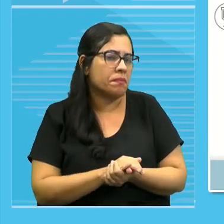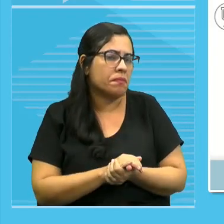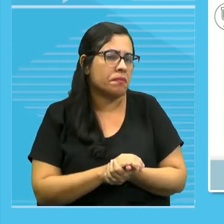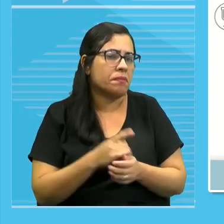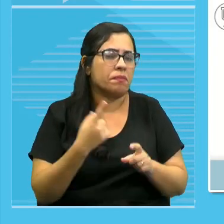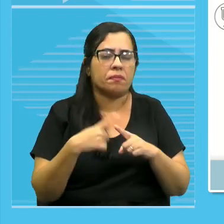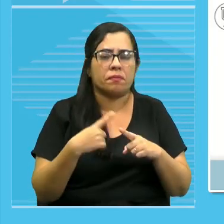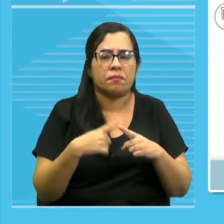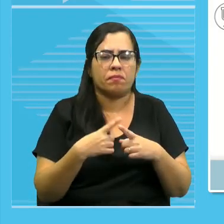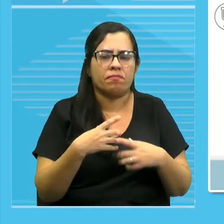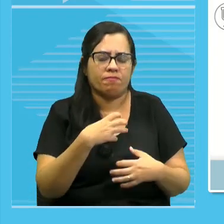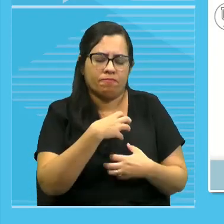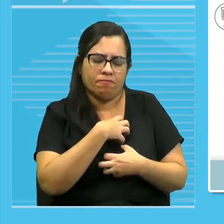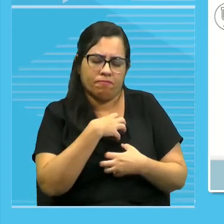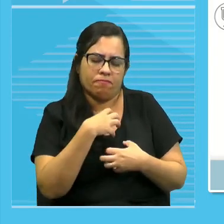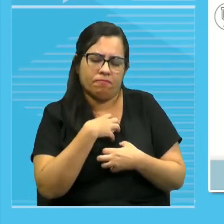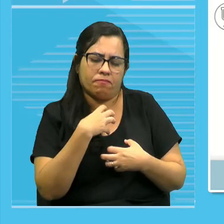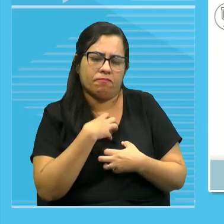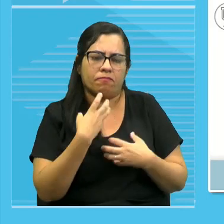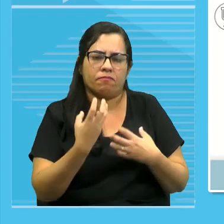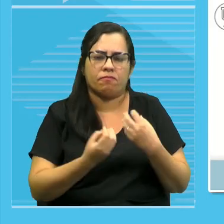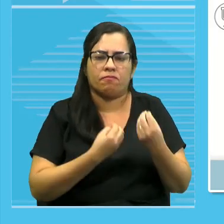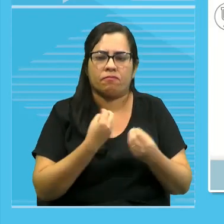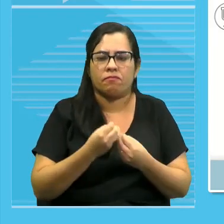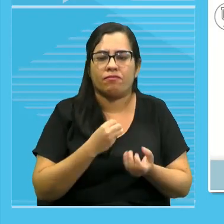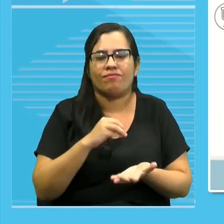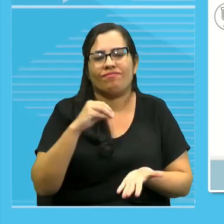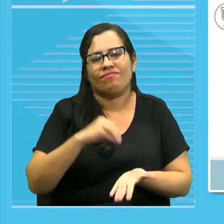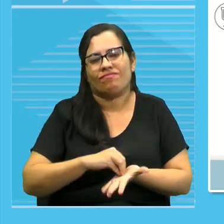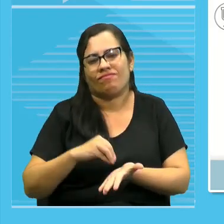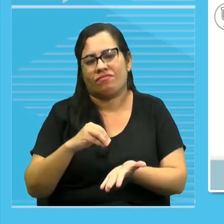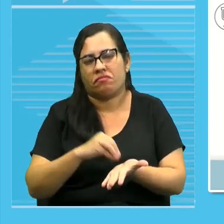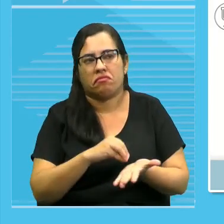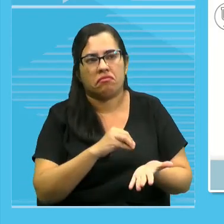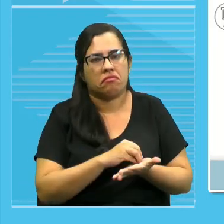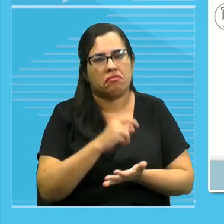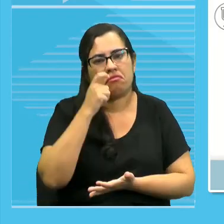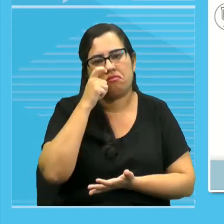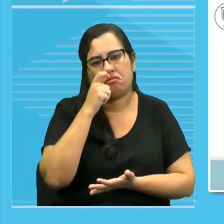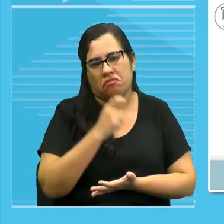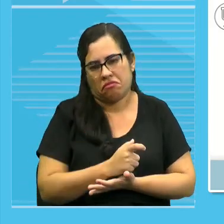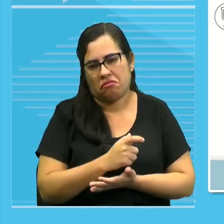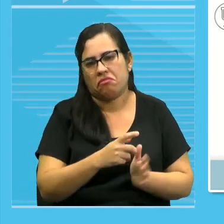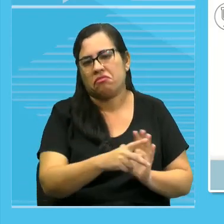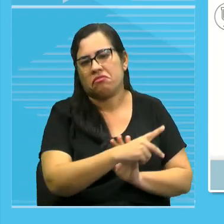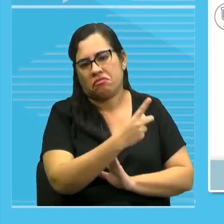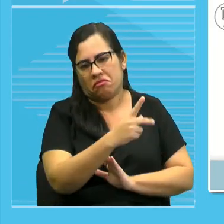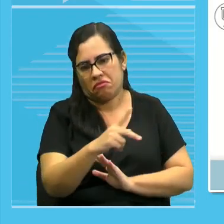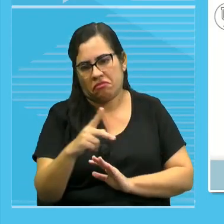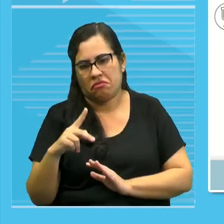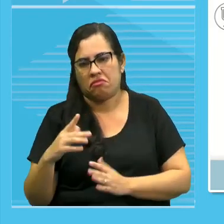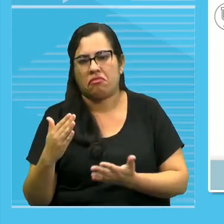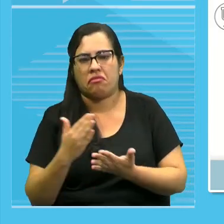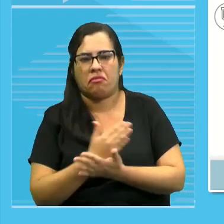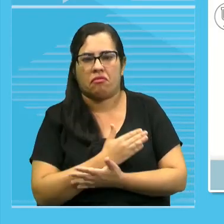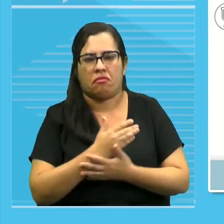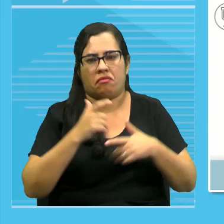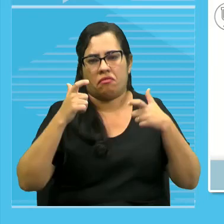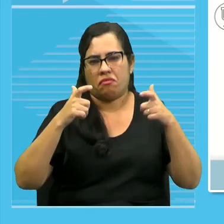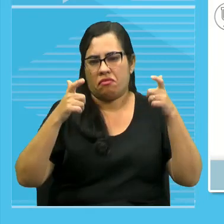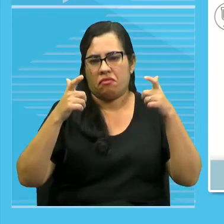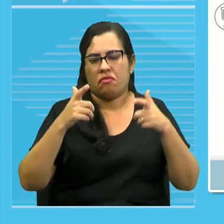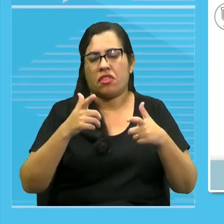que dá a sensação de uma falta de interesse por parte das autoridades